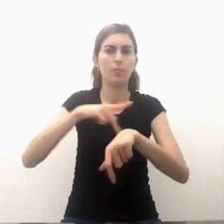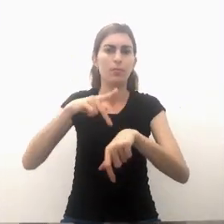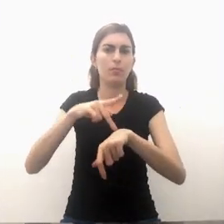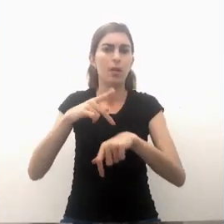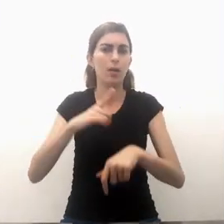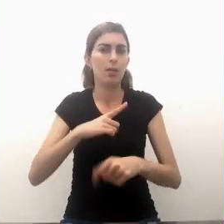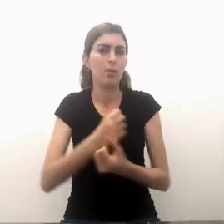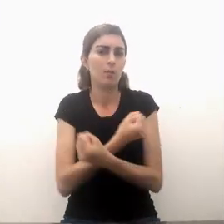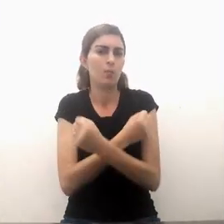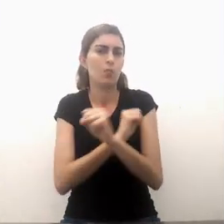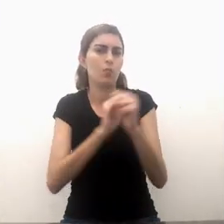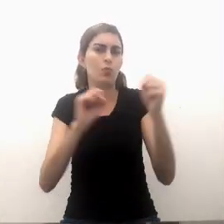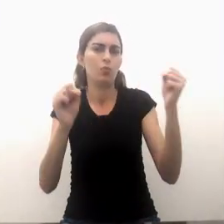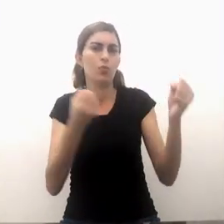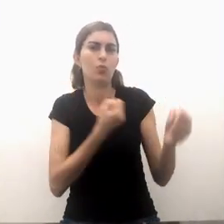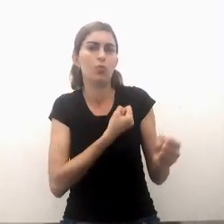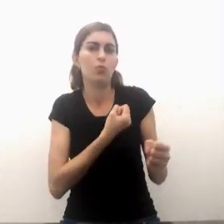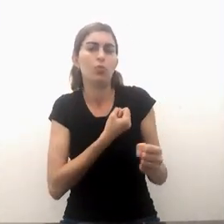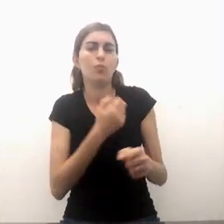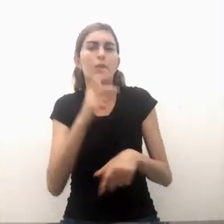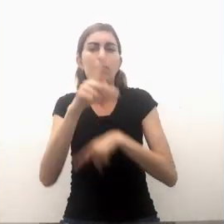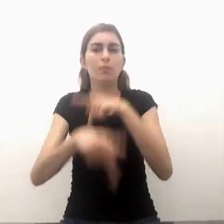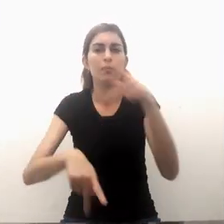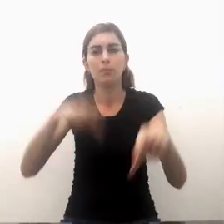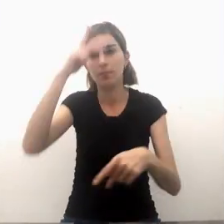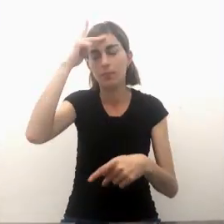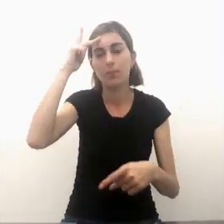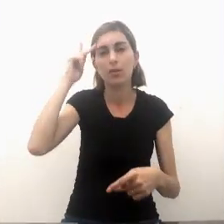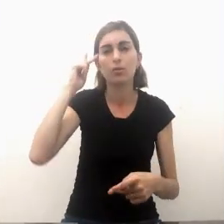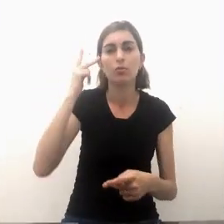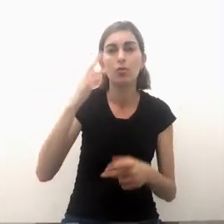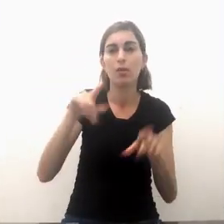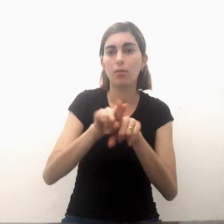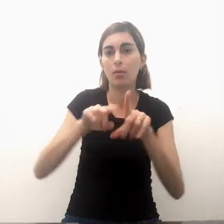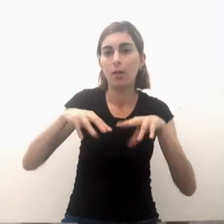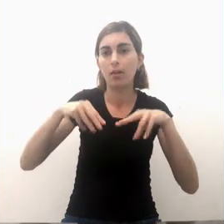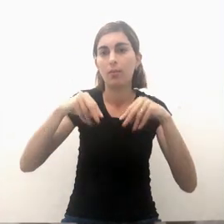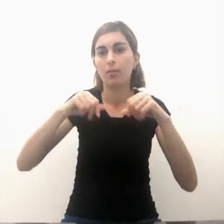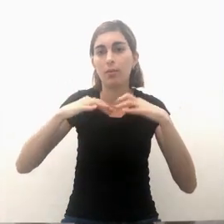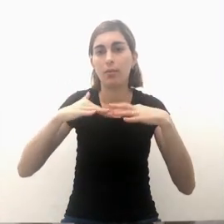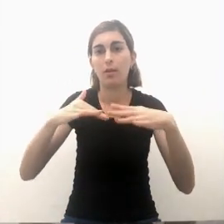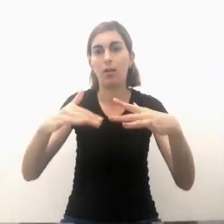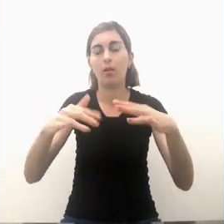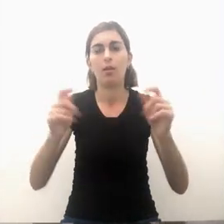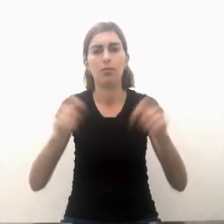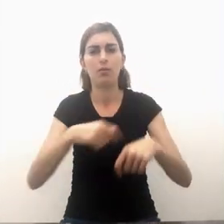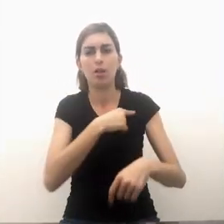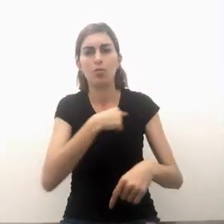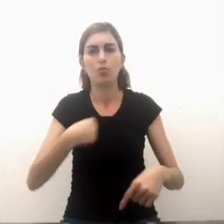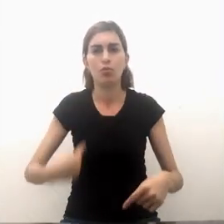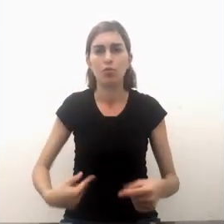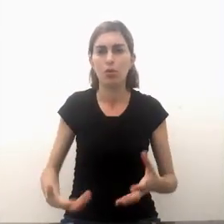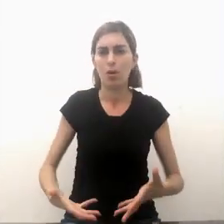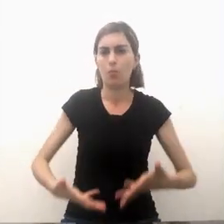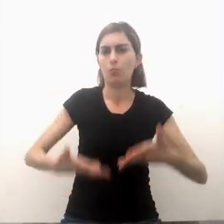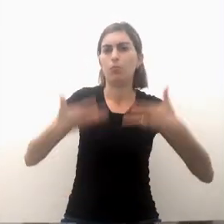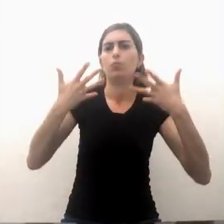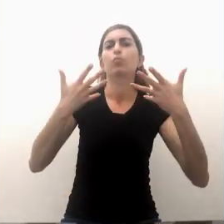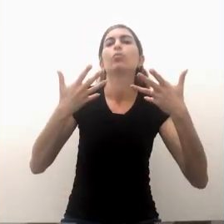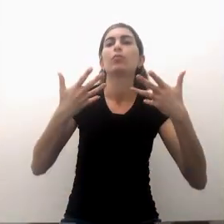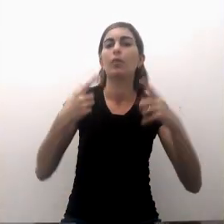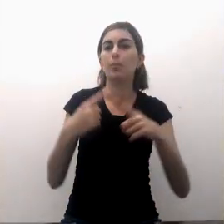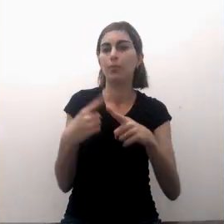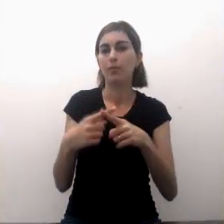país que tem um grande contingente humano, tá? E de terras. Tá? Então, isso deu à China uma posição de